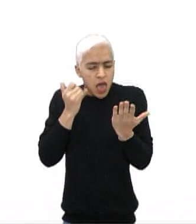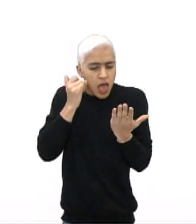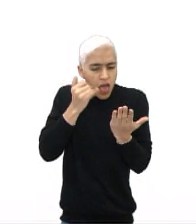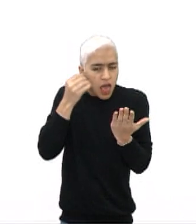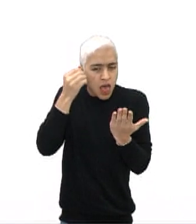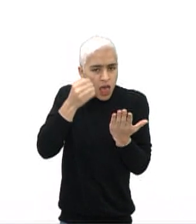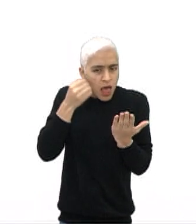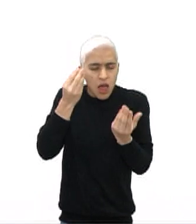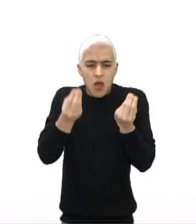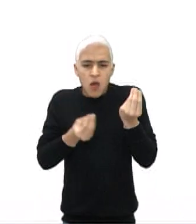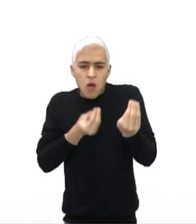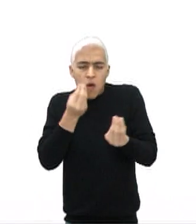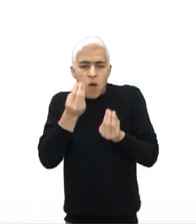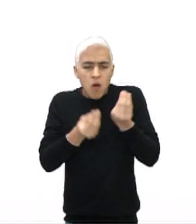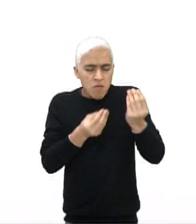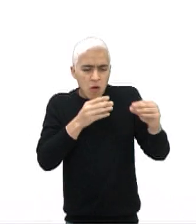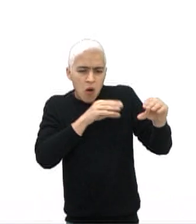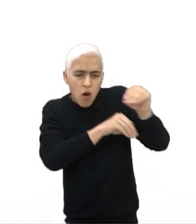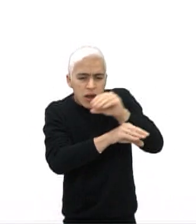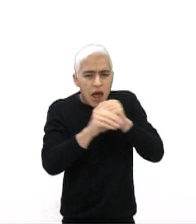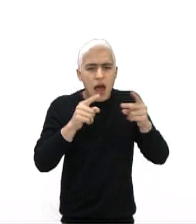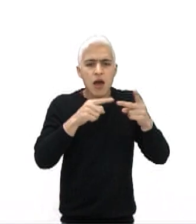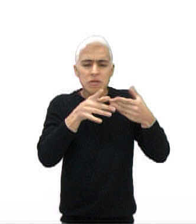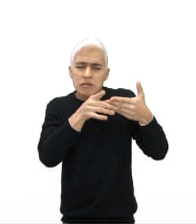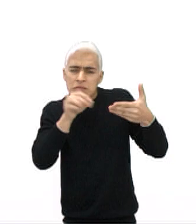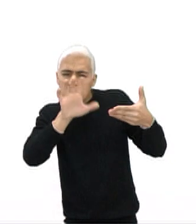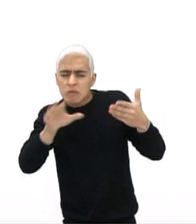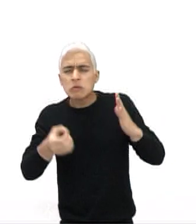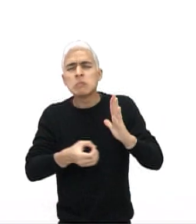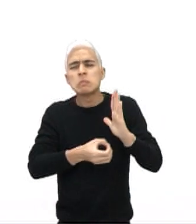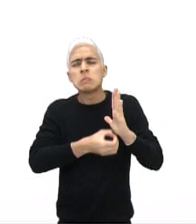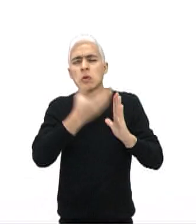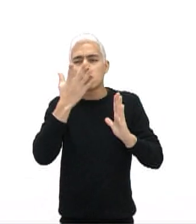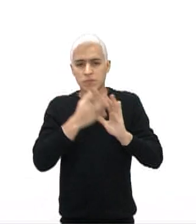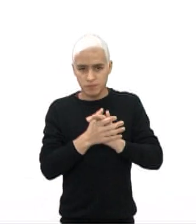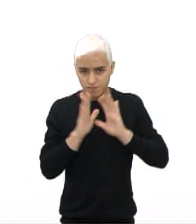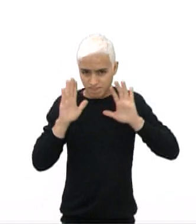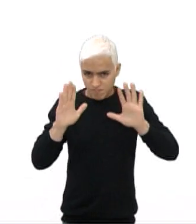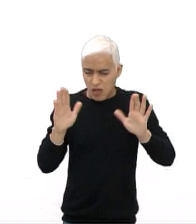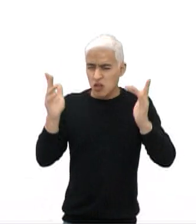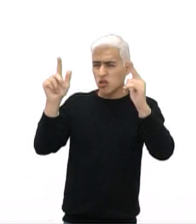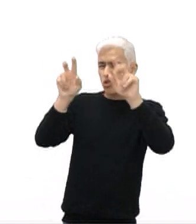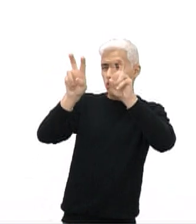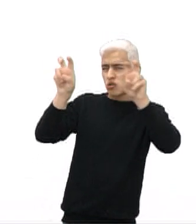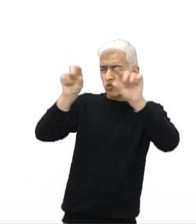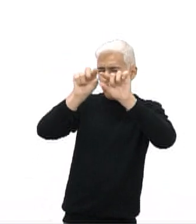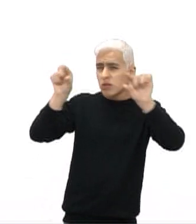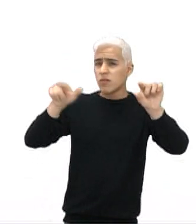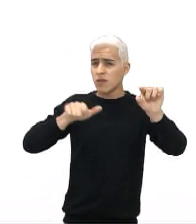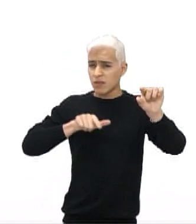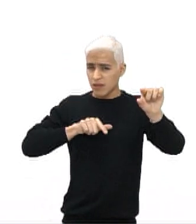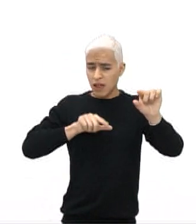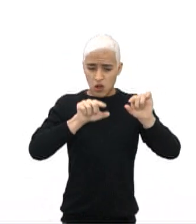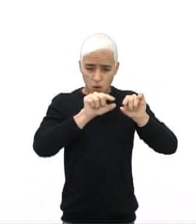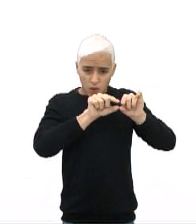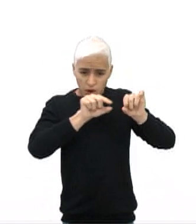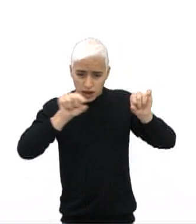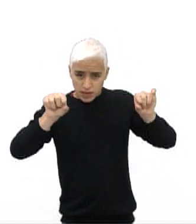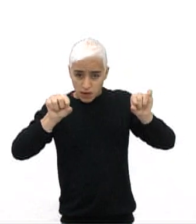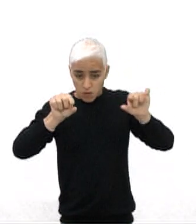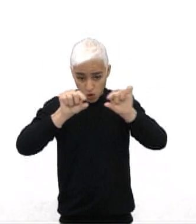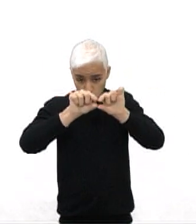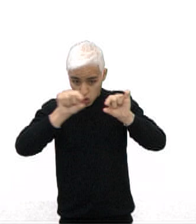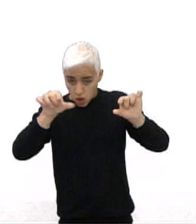experimentação multissemióticas. Encontramos no título uma oração subordinada? Você vai responder